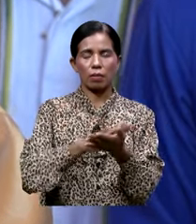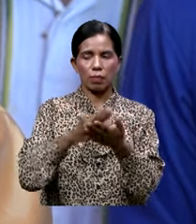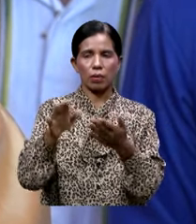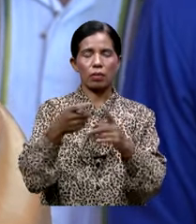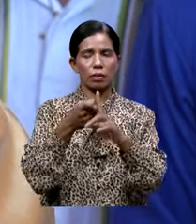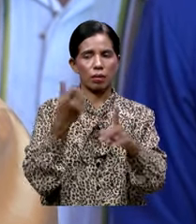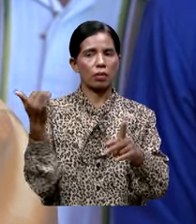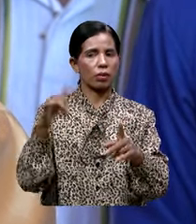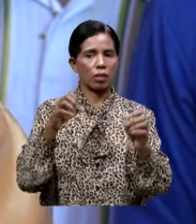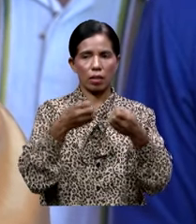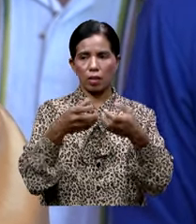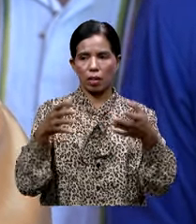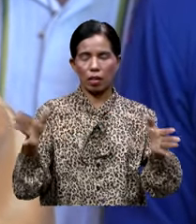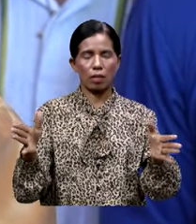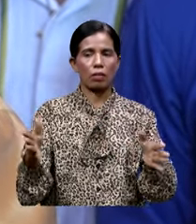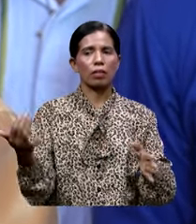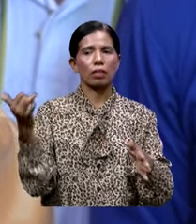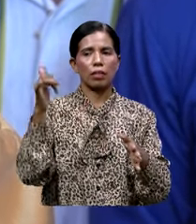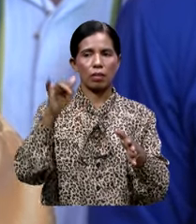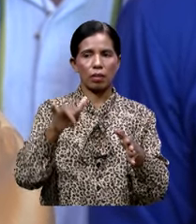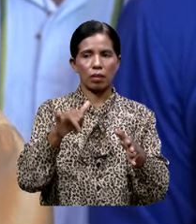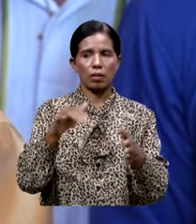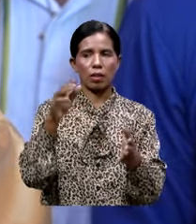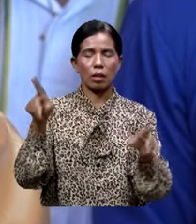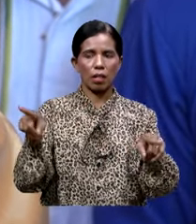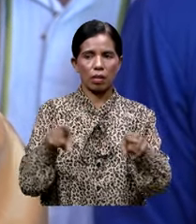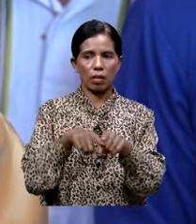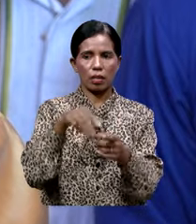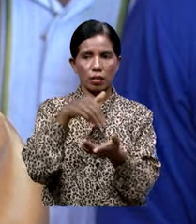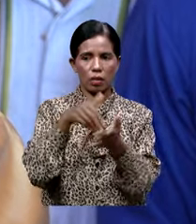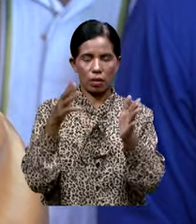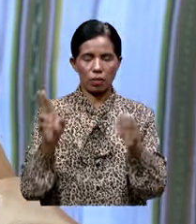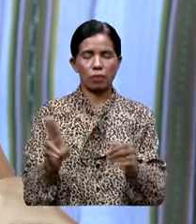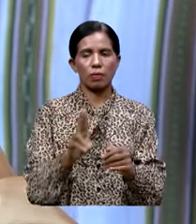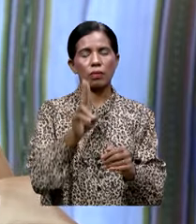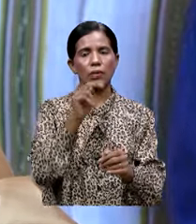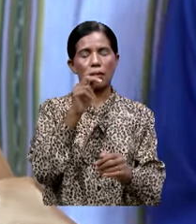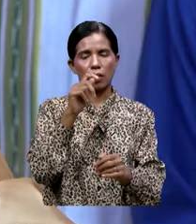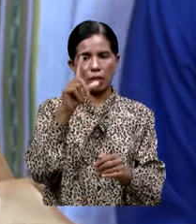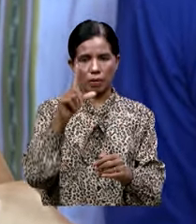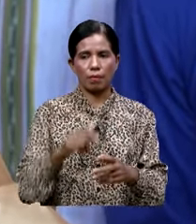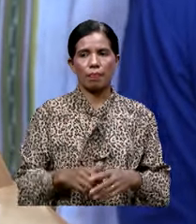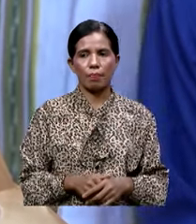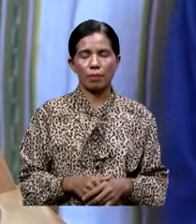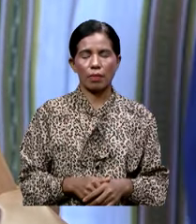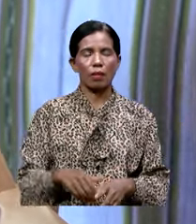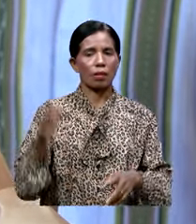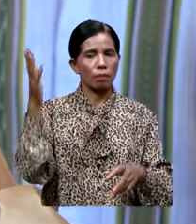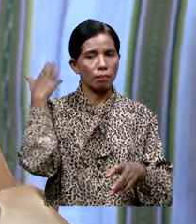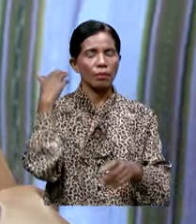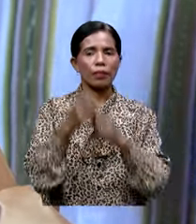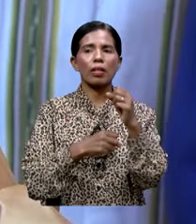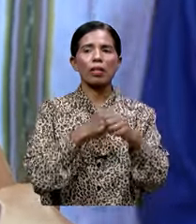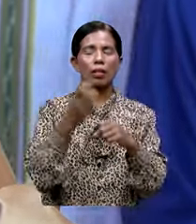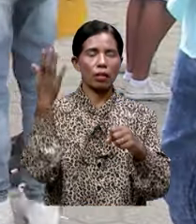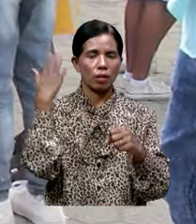que não ser lá como ser status nessa estudante da Universidade Nacional de Timor-Leste. Antes de ir a Tinancoto, quando